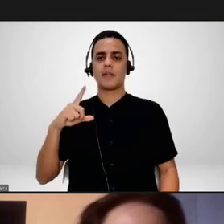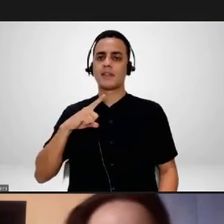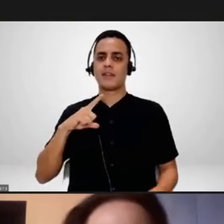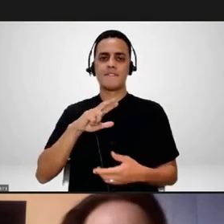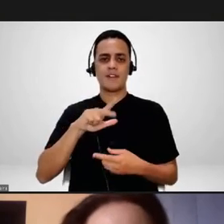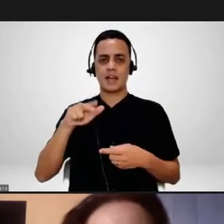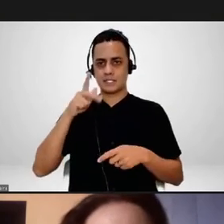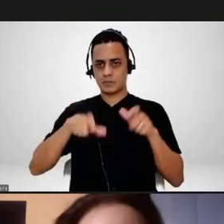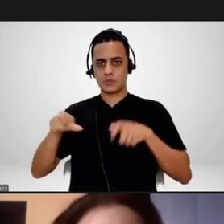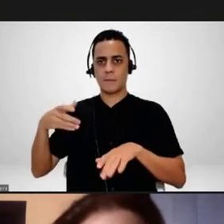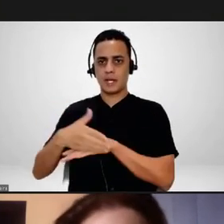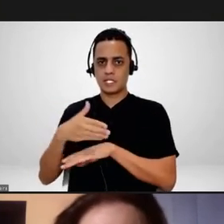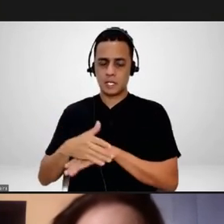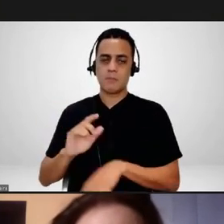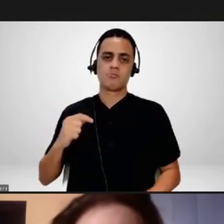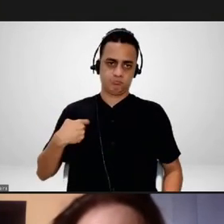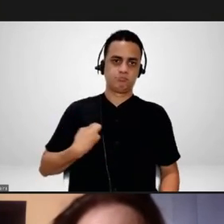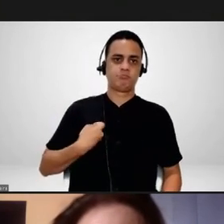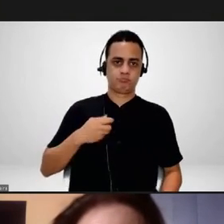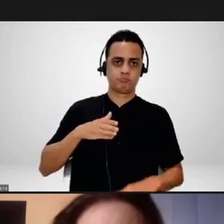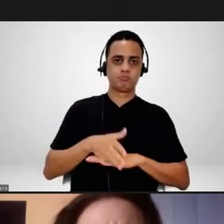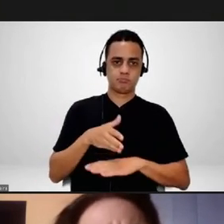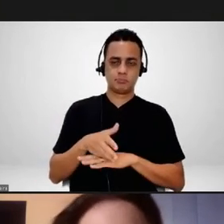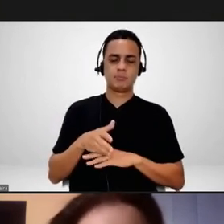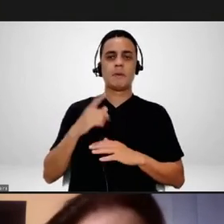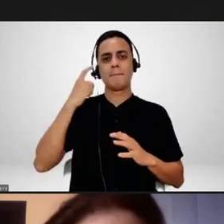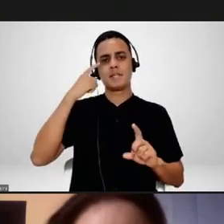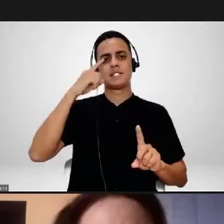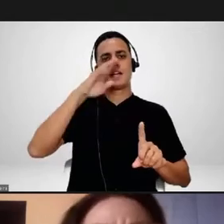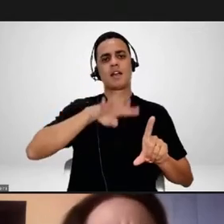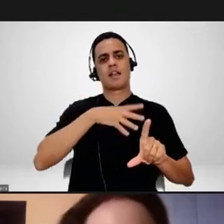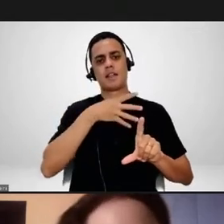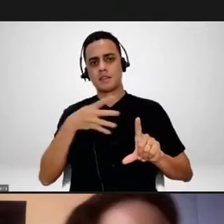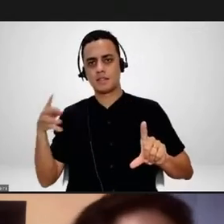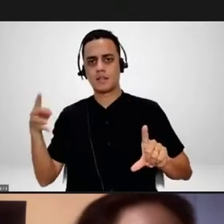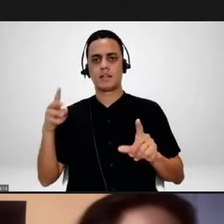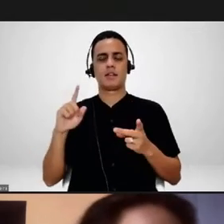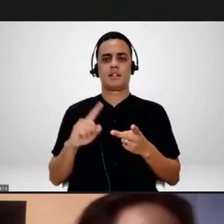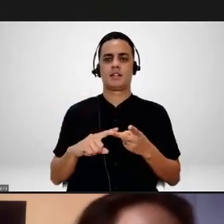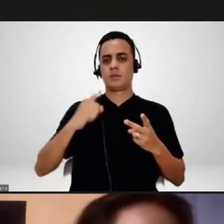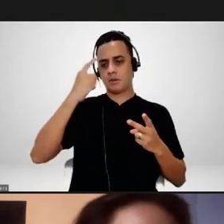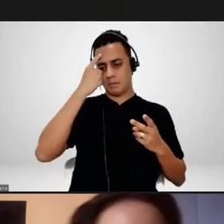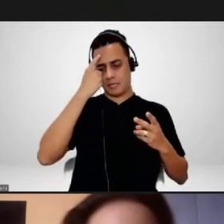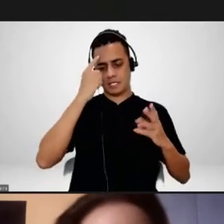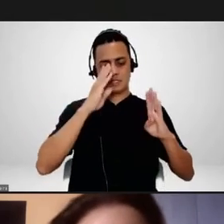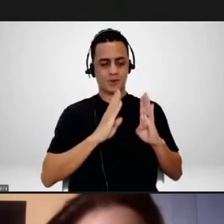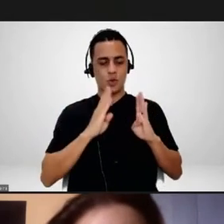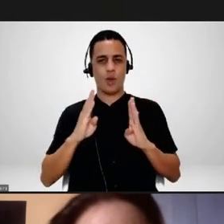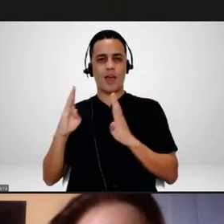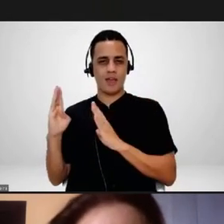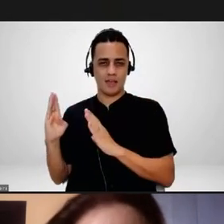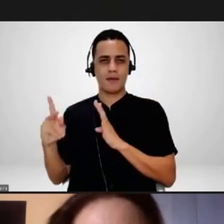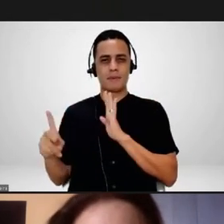partícipes, inclusive eu sou uma delas, para pensar o calendário, pensar o cronograma